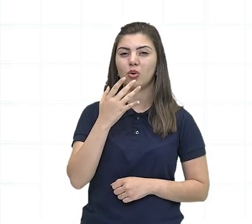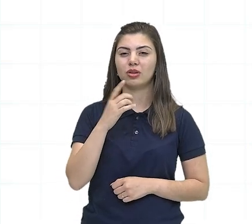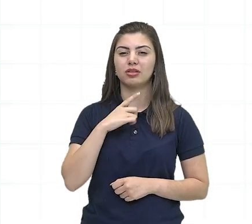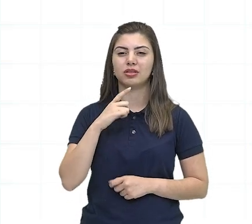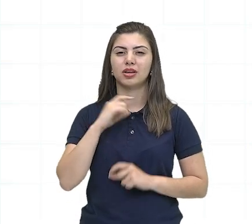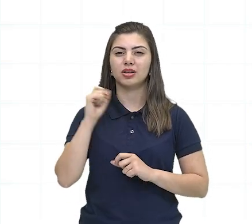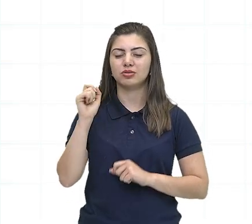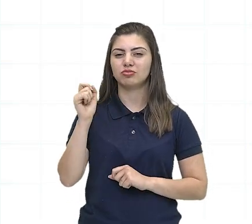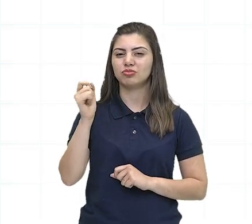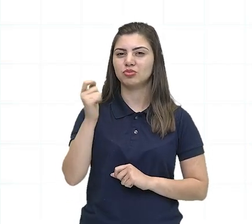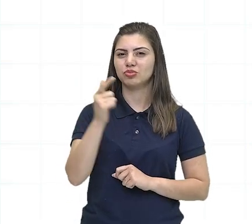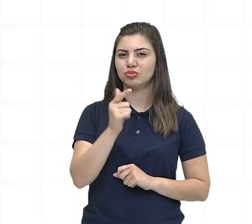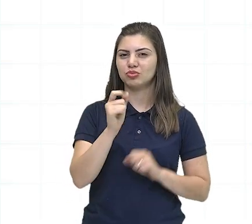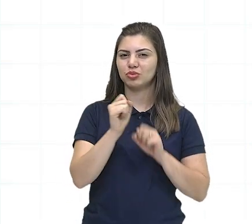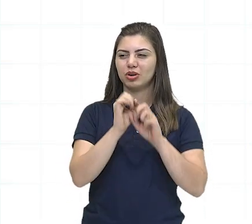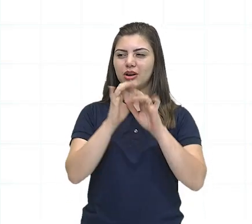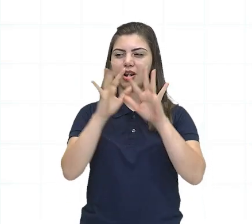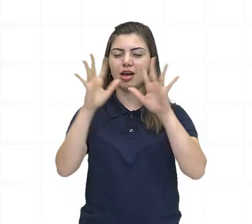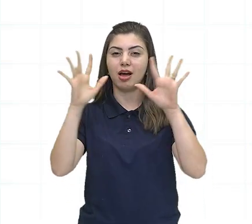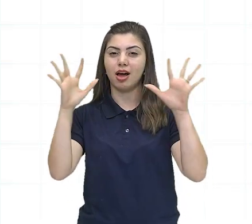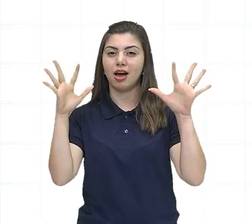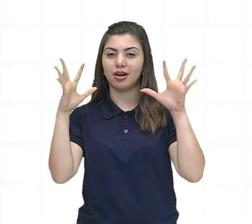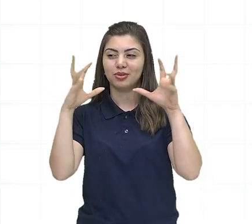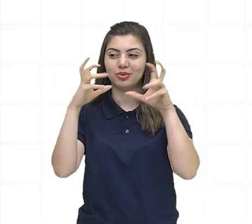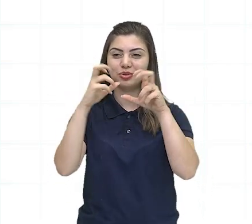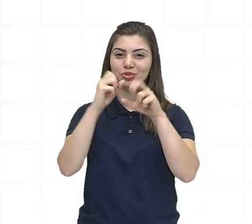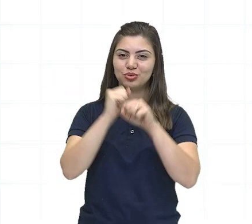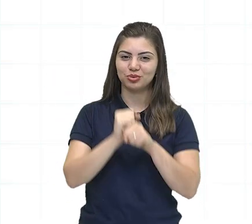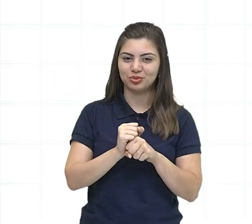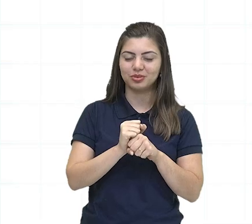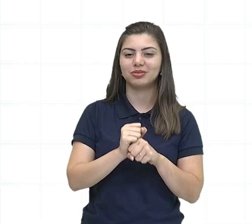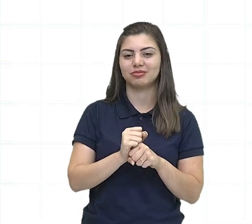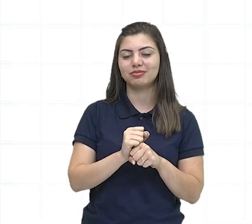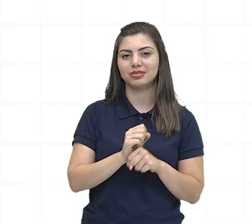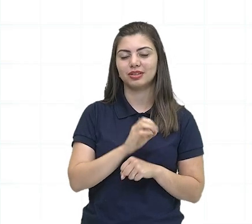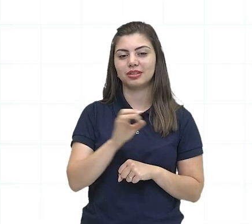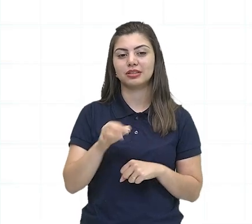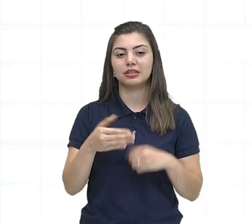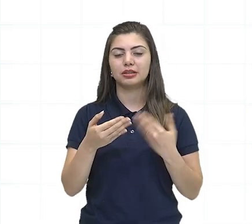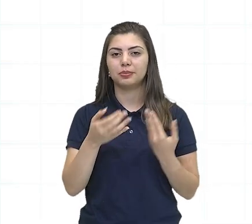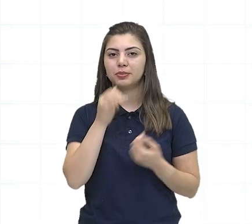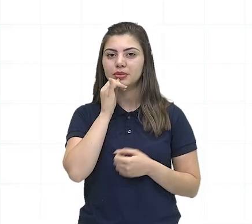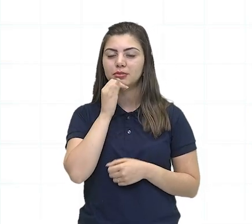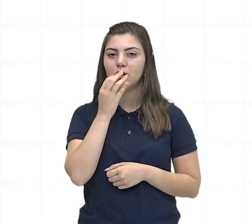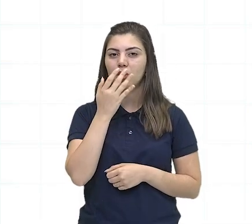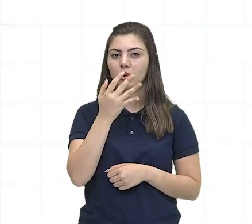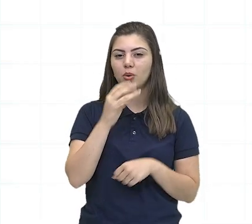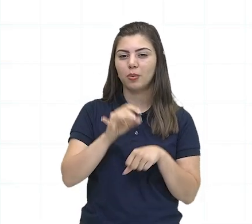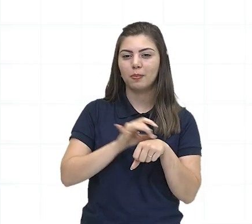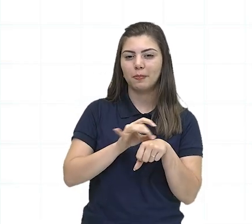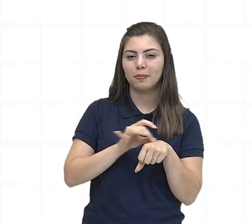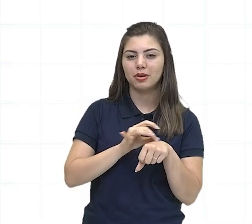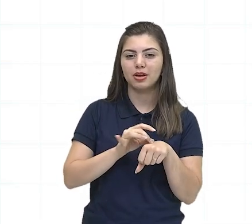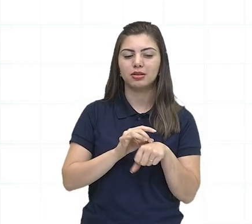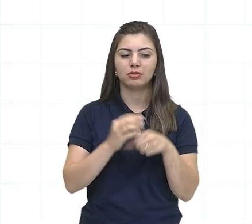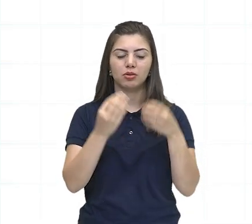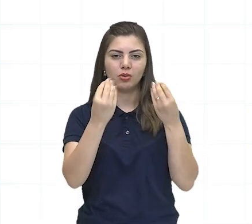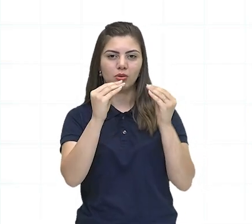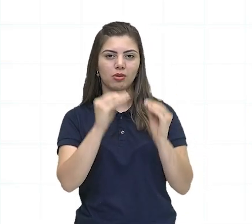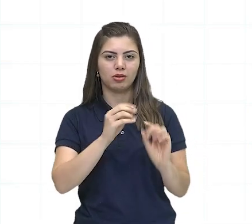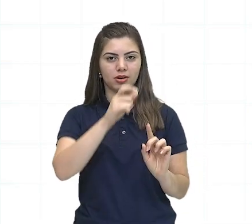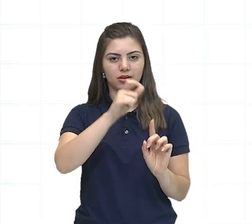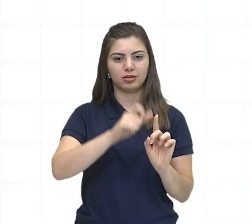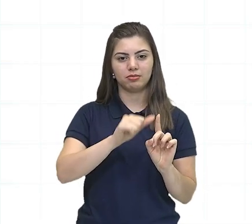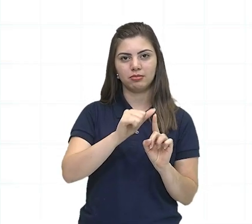em tonalidades claras e escuras. Dessa forma, quando se acrescenta preto a uma atriz, ela